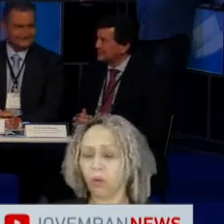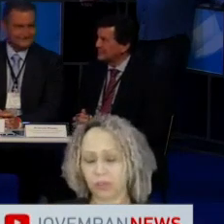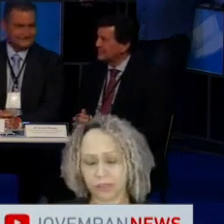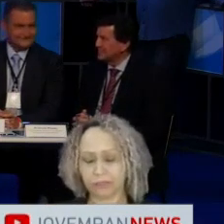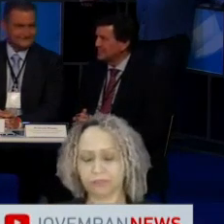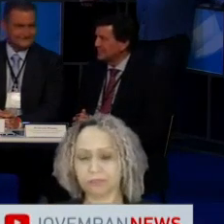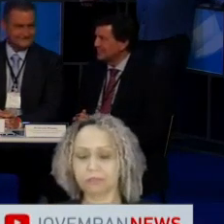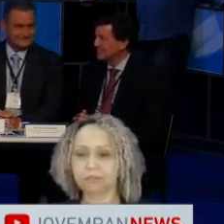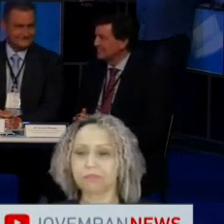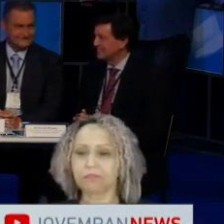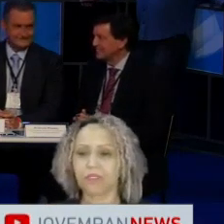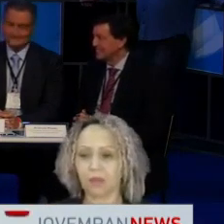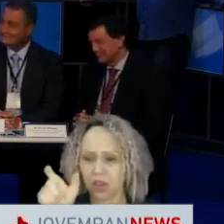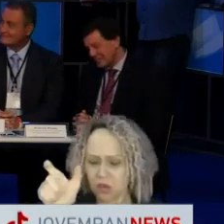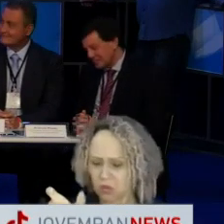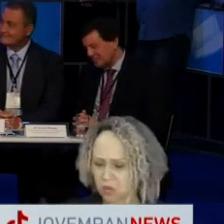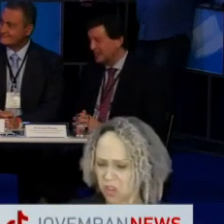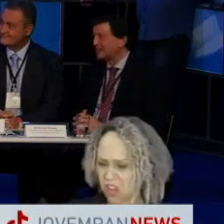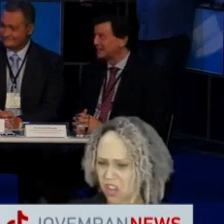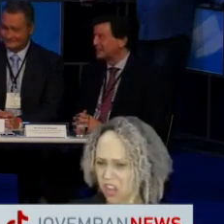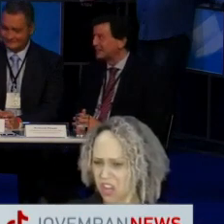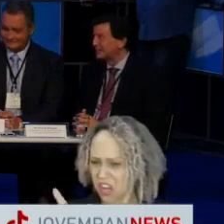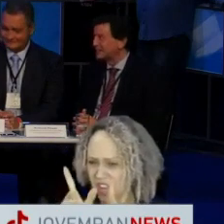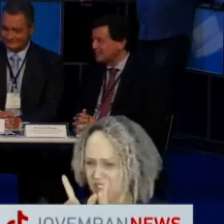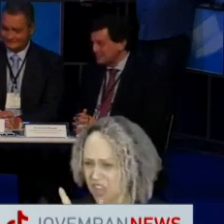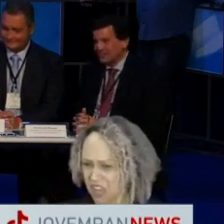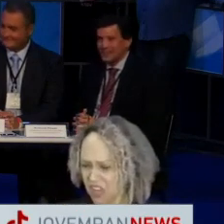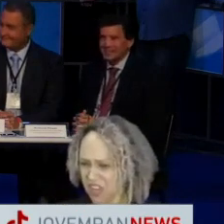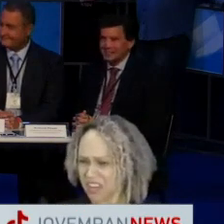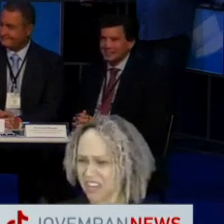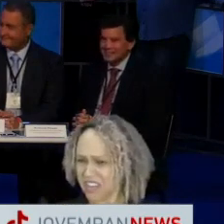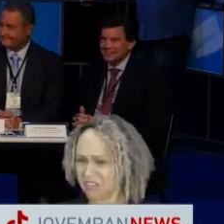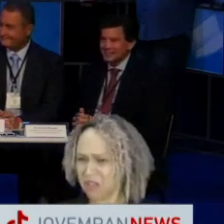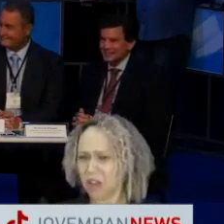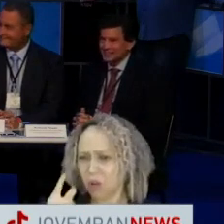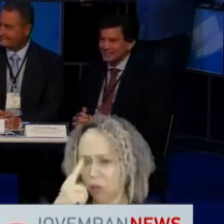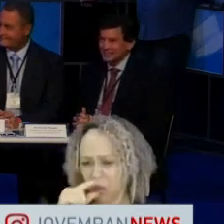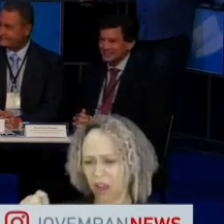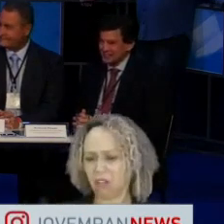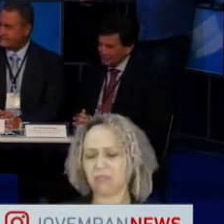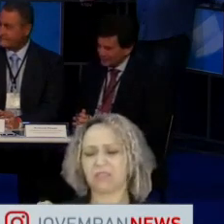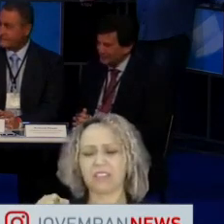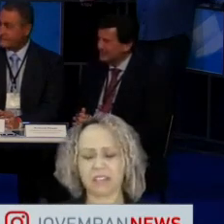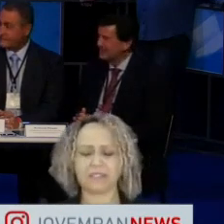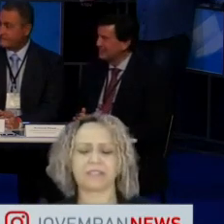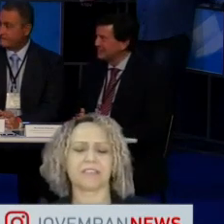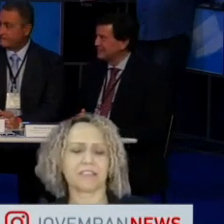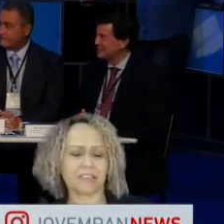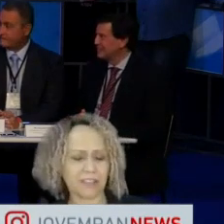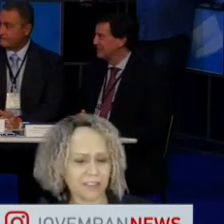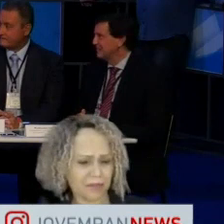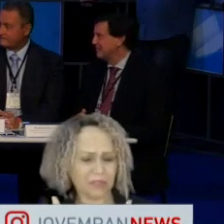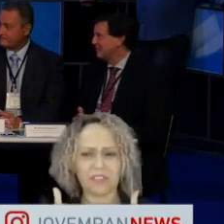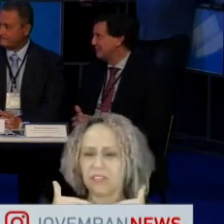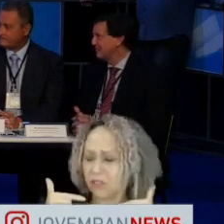Redondo, tranquilo, mediador, sempre com um sorriso, e nós conseguimos aí atravessar esse período. E queria saudar os ministros, nós